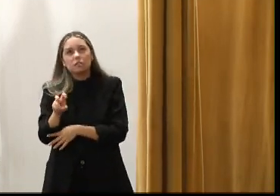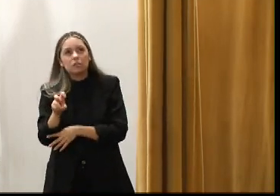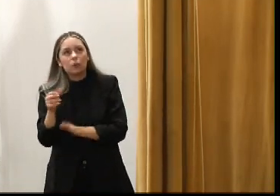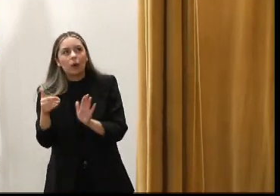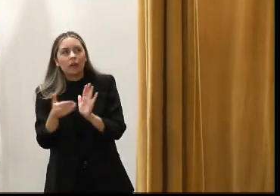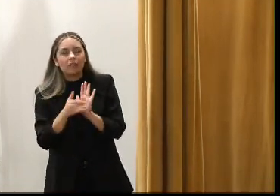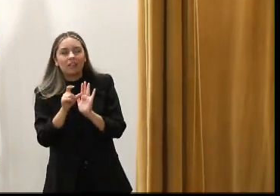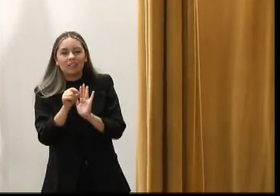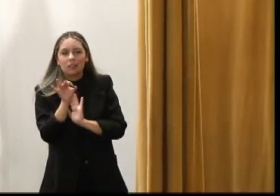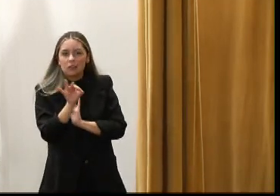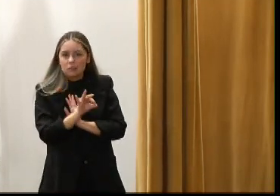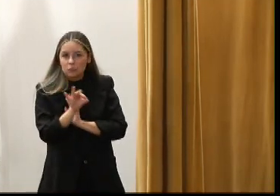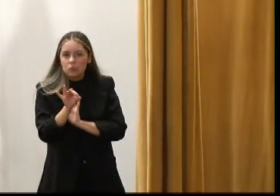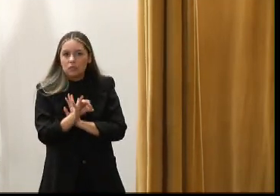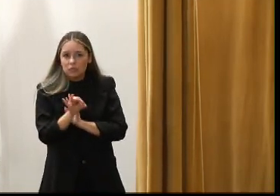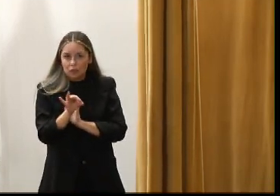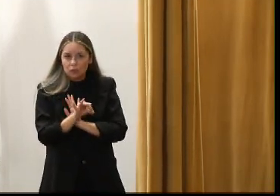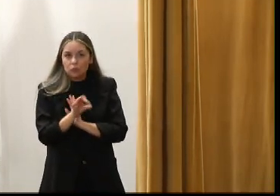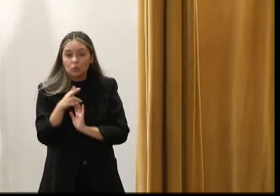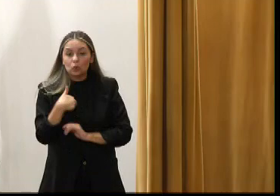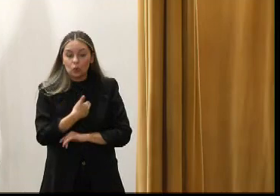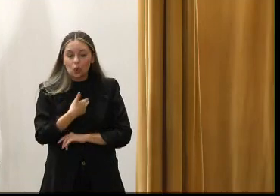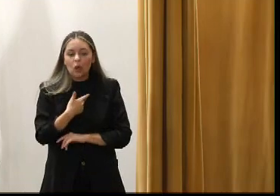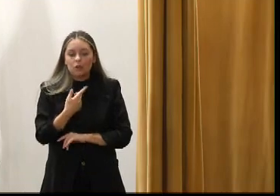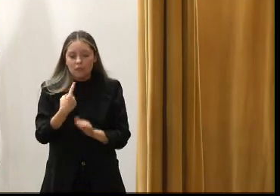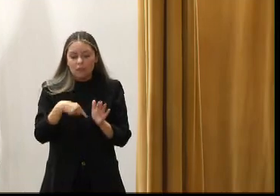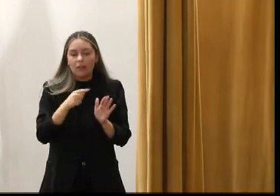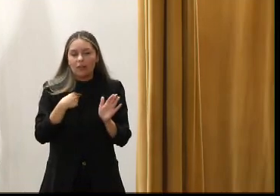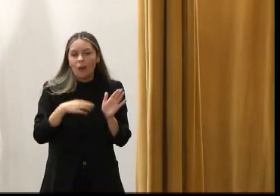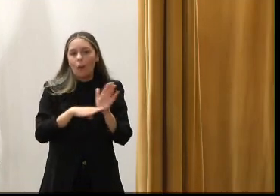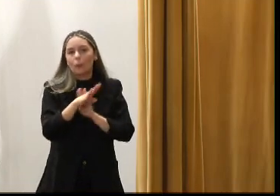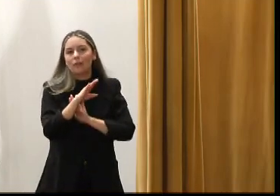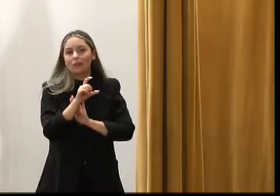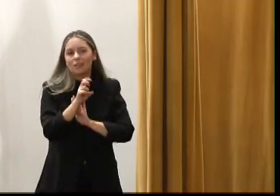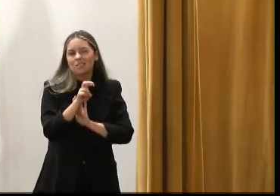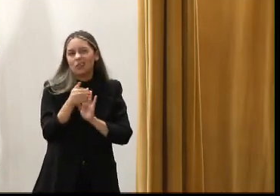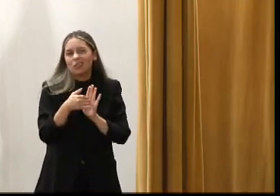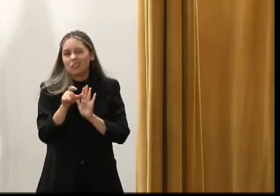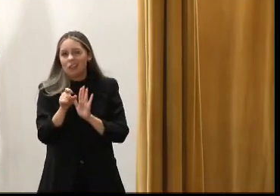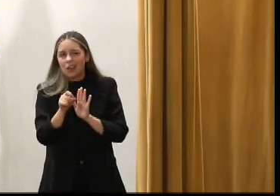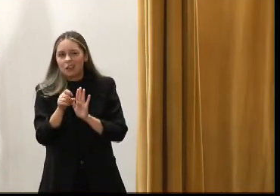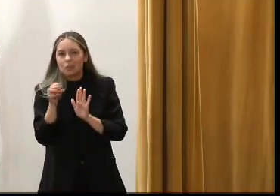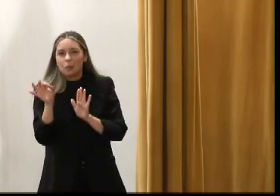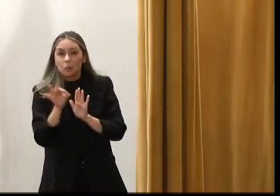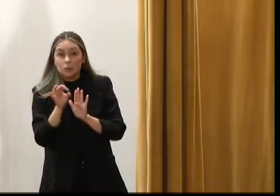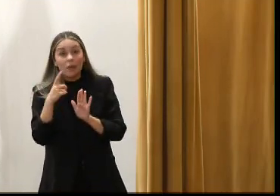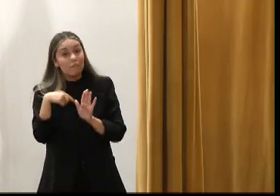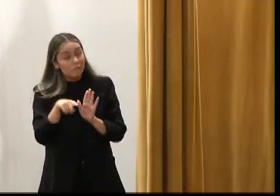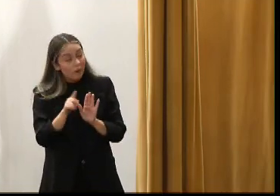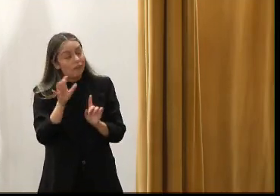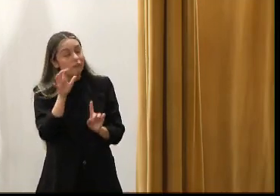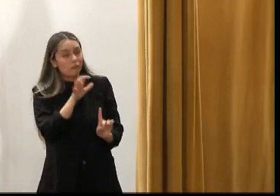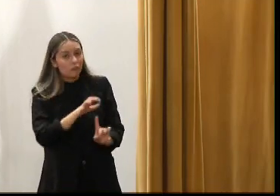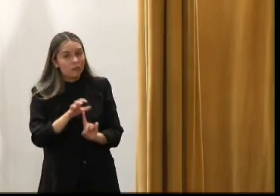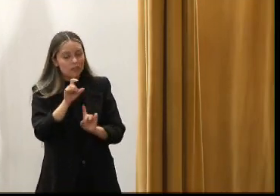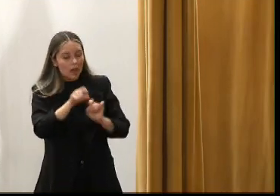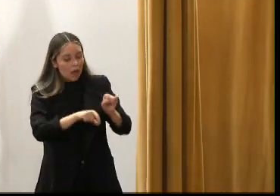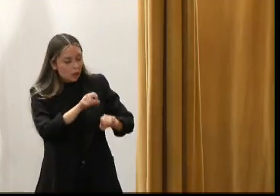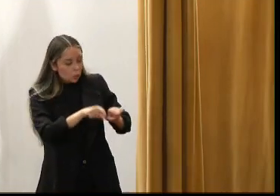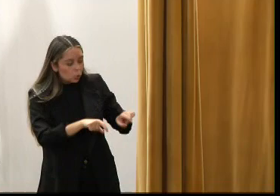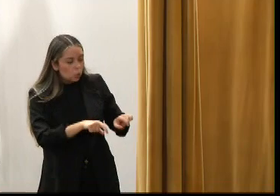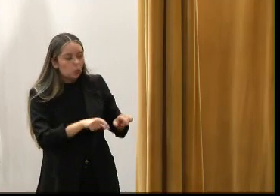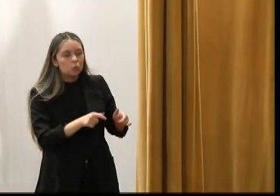a 10%. Nós teremos um aumento de 5% a 10%, o que vai afetar